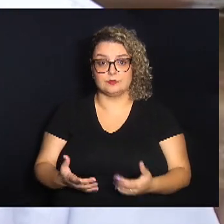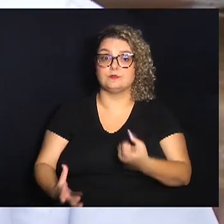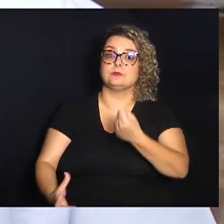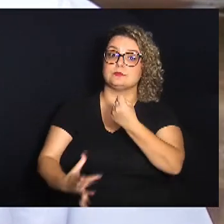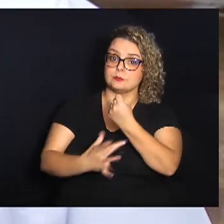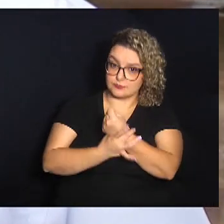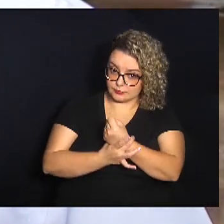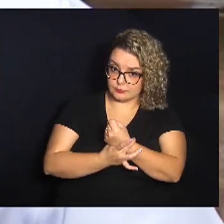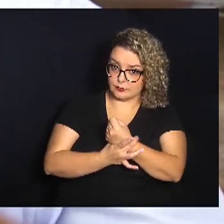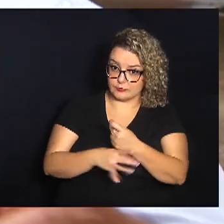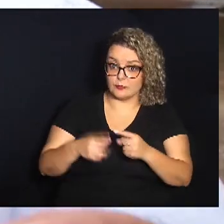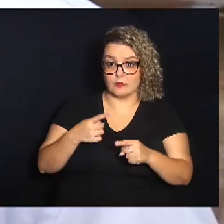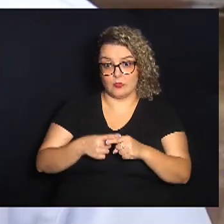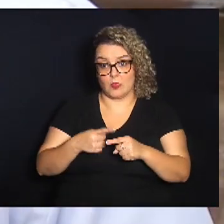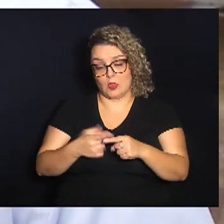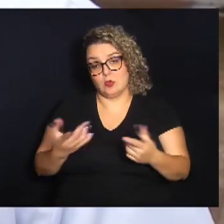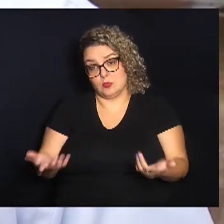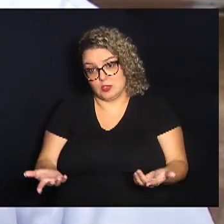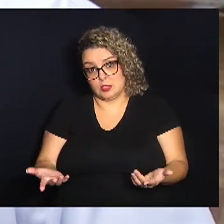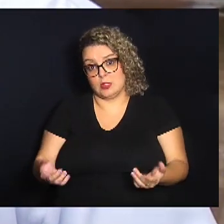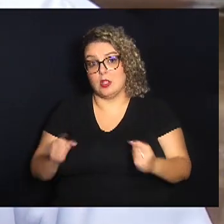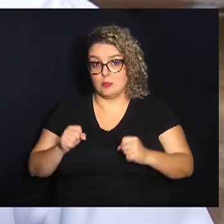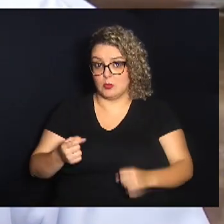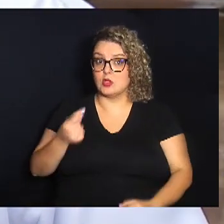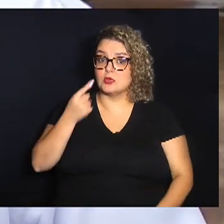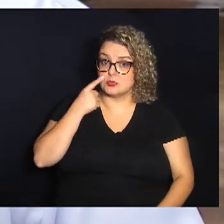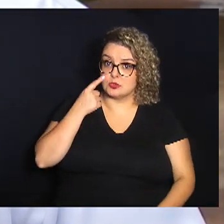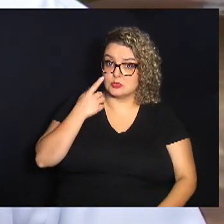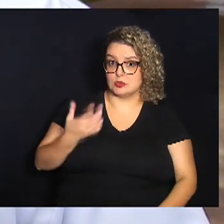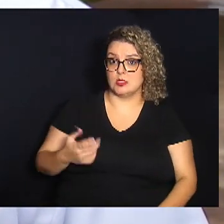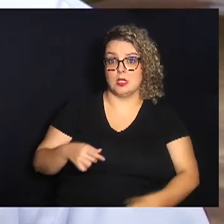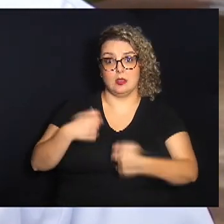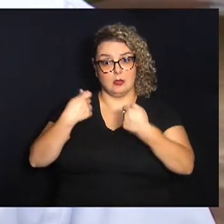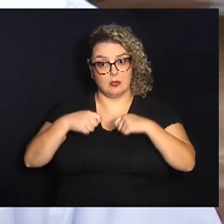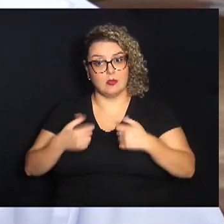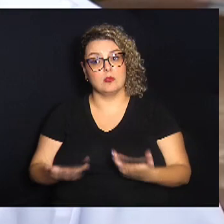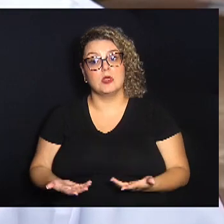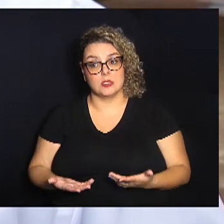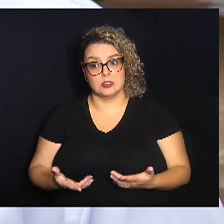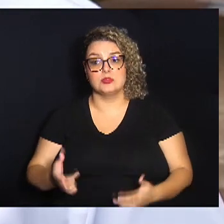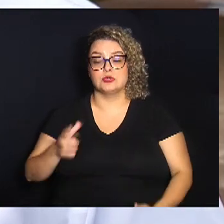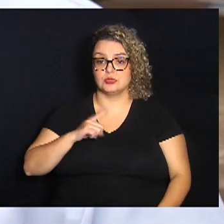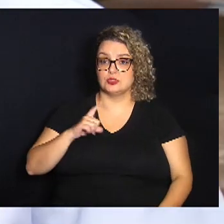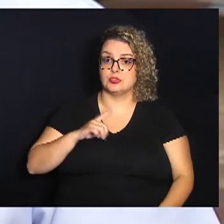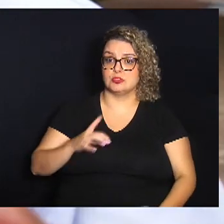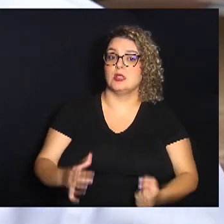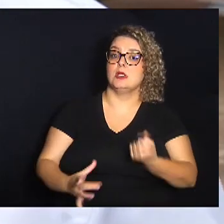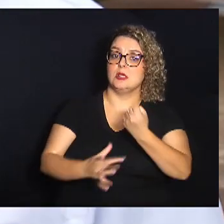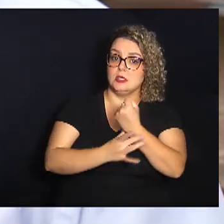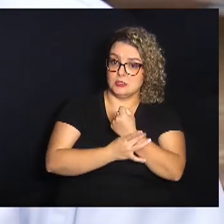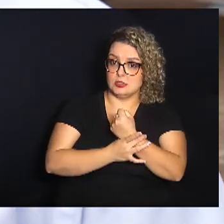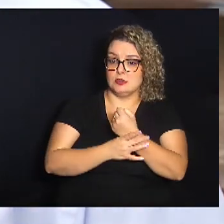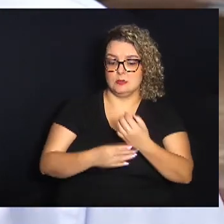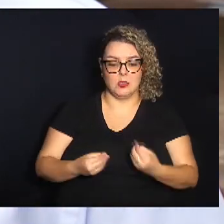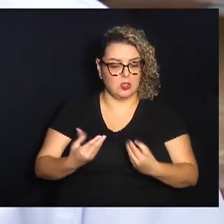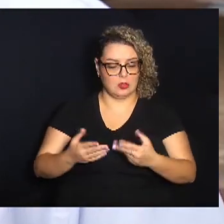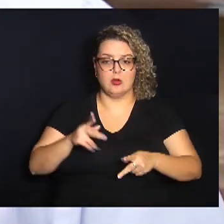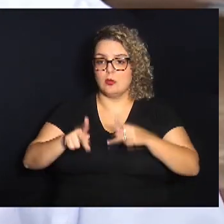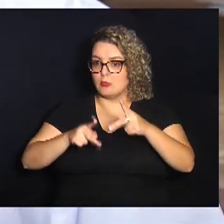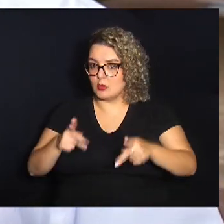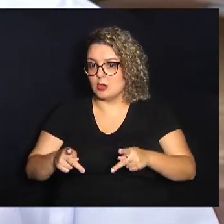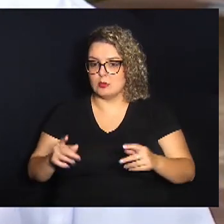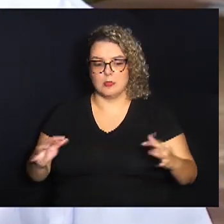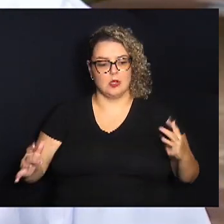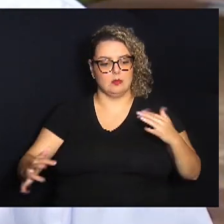segurança, porque a gente pode observar aqui a necessidade de ter segurança para que dê condição da população vir